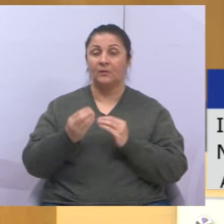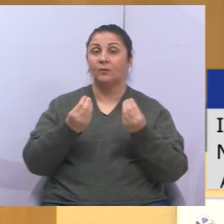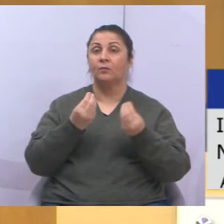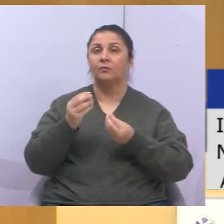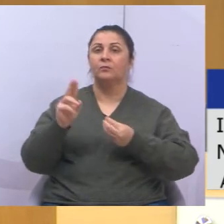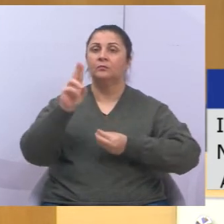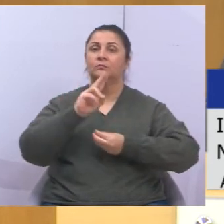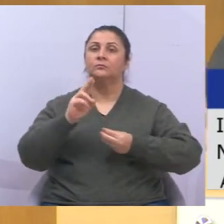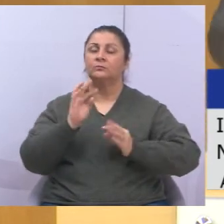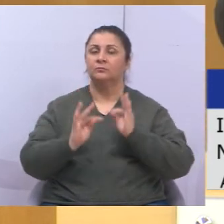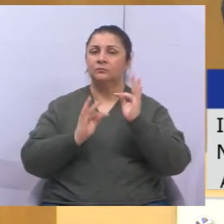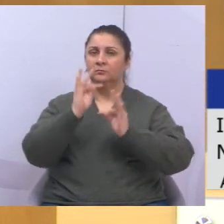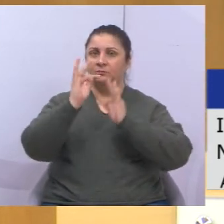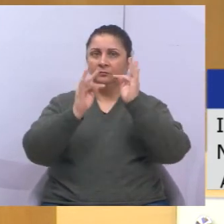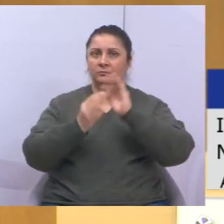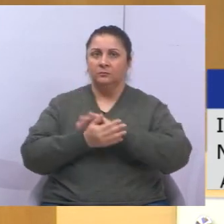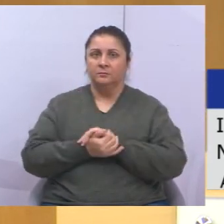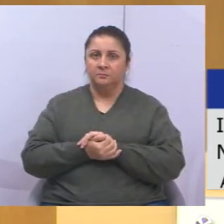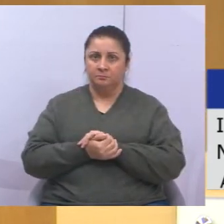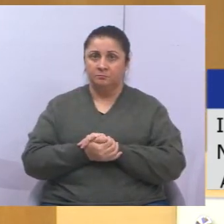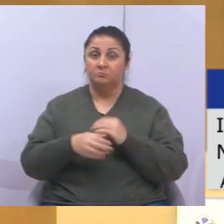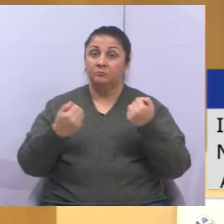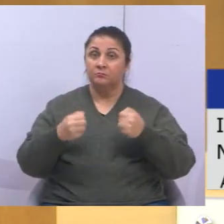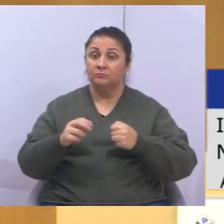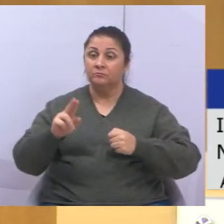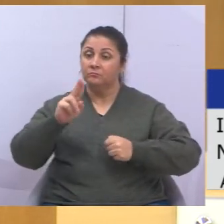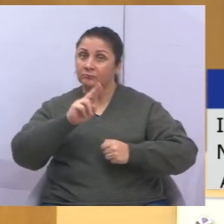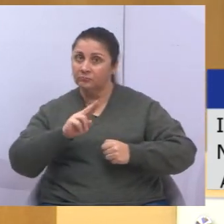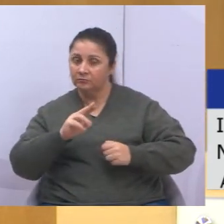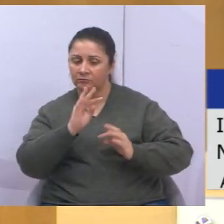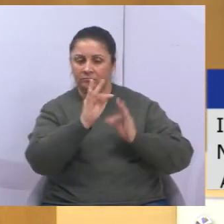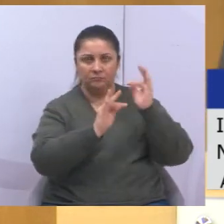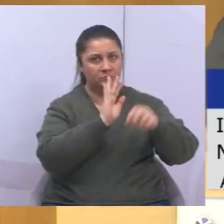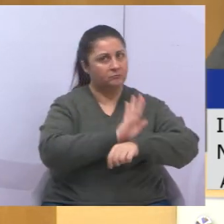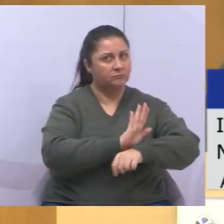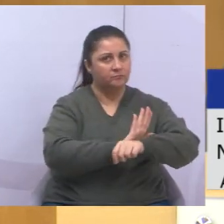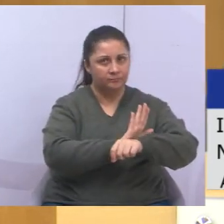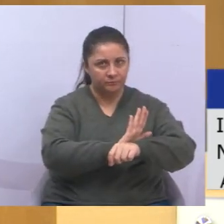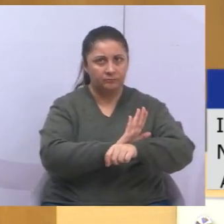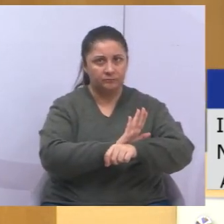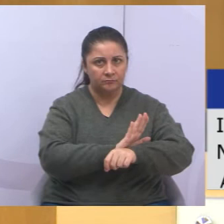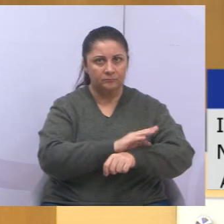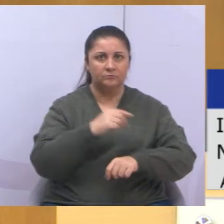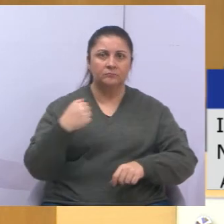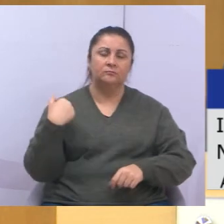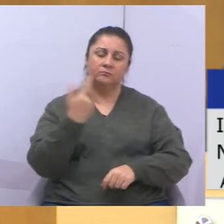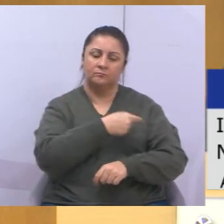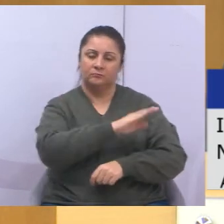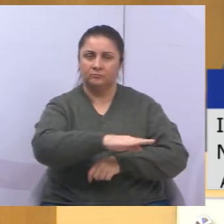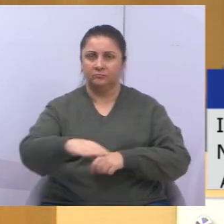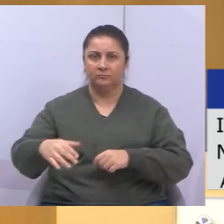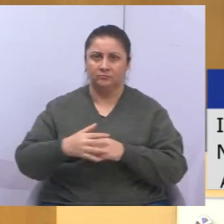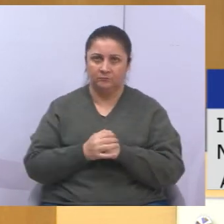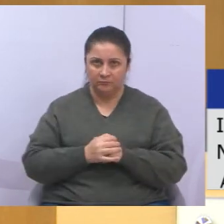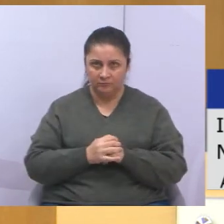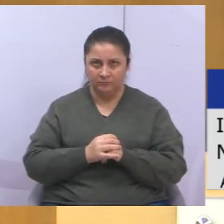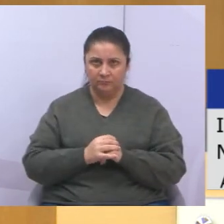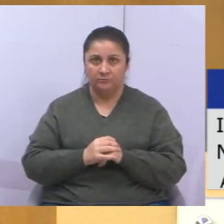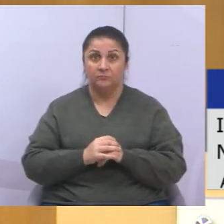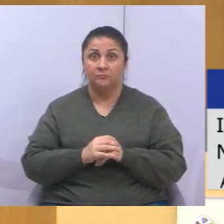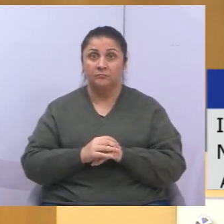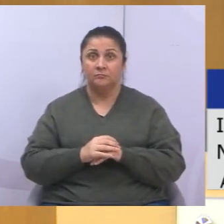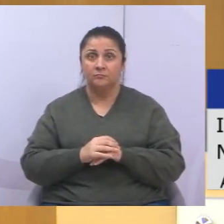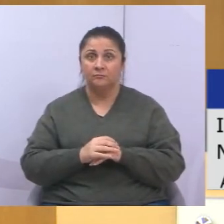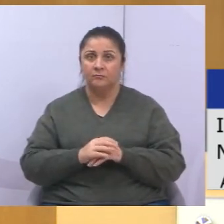que nós temos hoje. Nós temos que usar a tecnologia a favor das nossas crianças, fazer com que elas